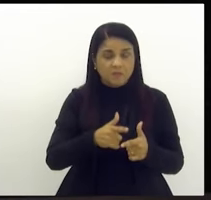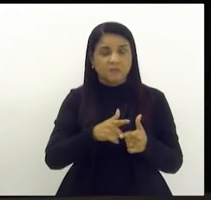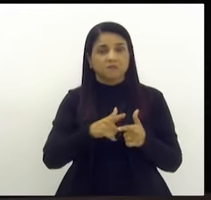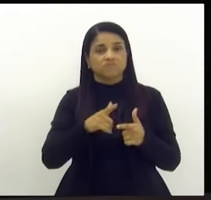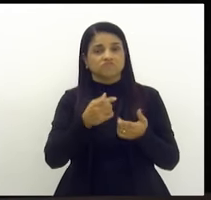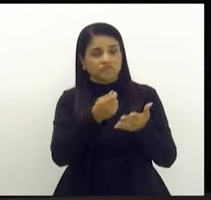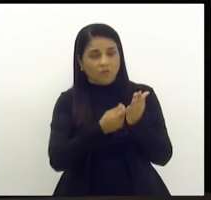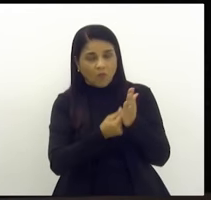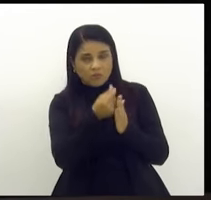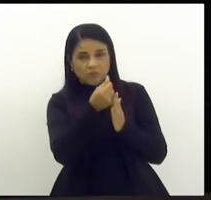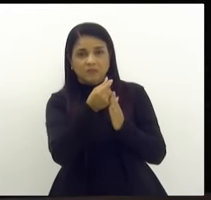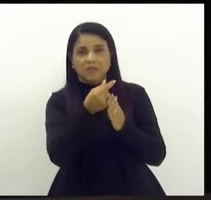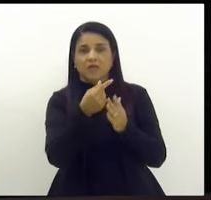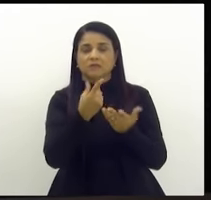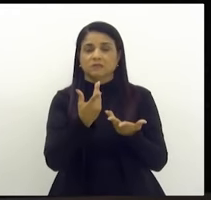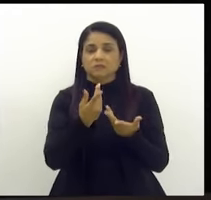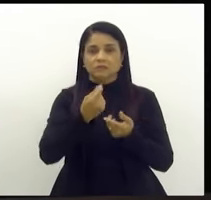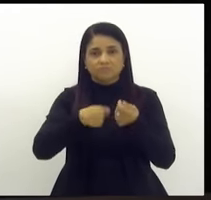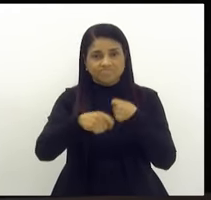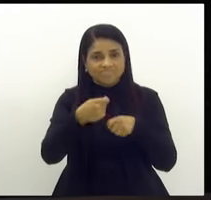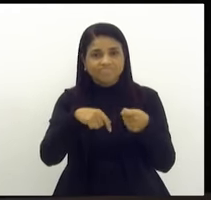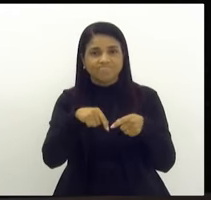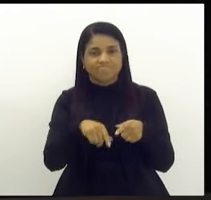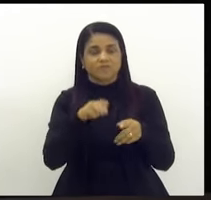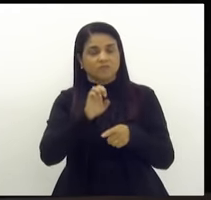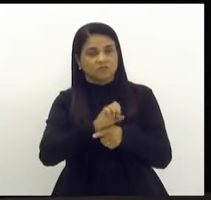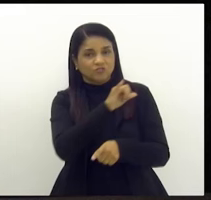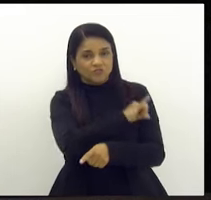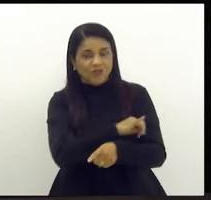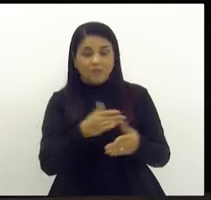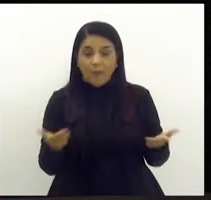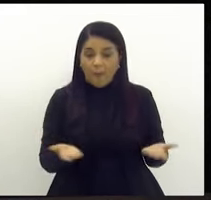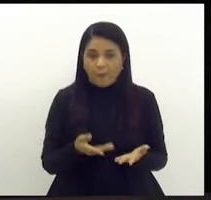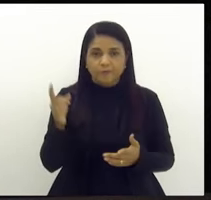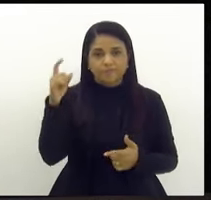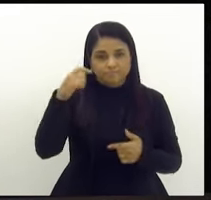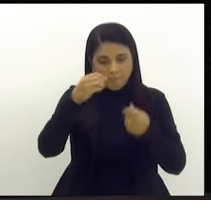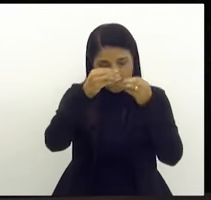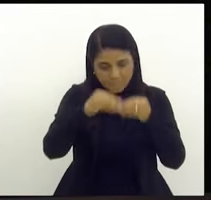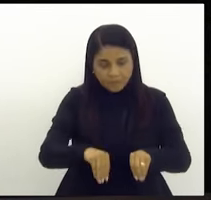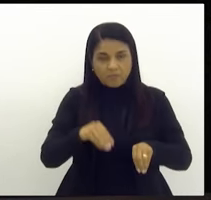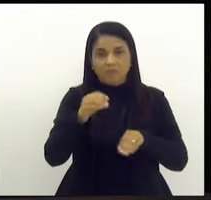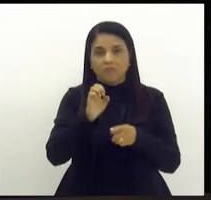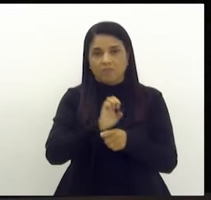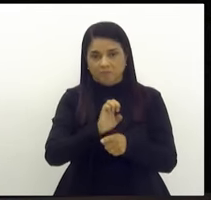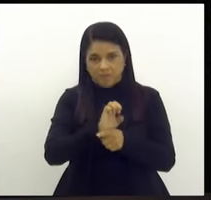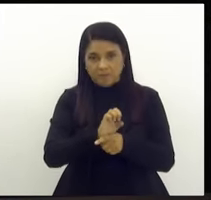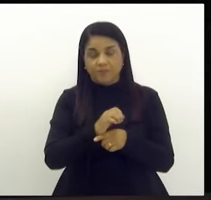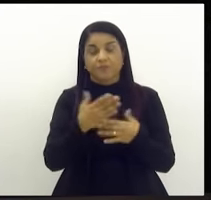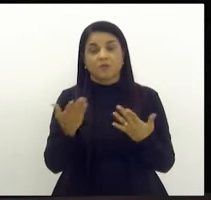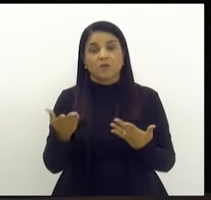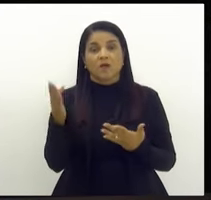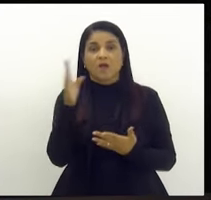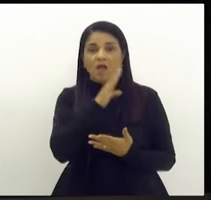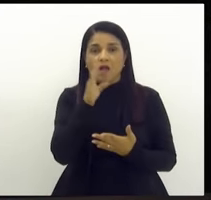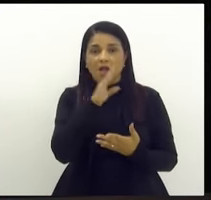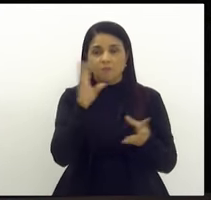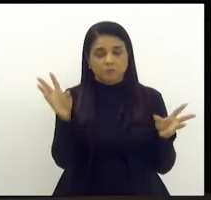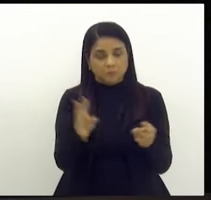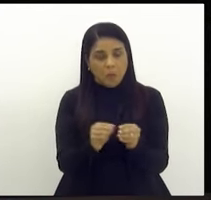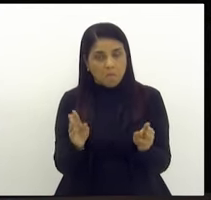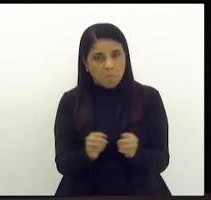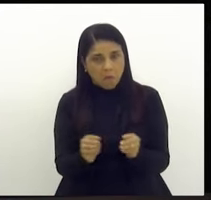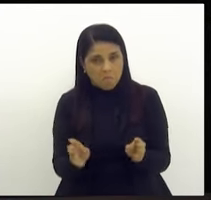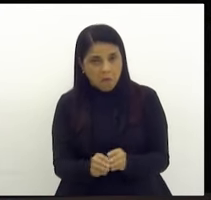financeiro do estado é que nos leva chegar onde nós chegamos e aí eu quero fazer rapidamente algumas